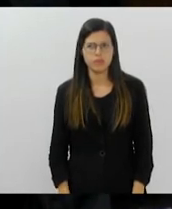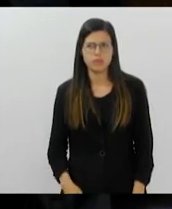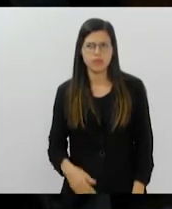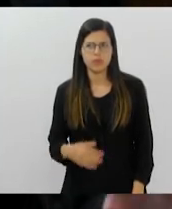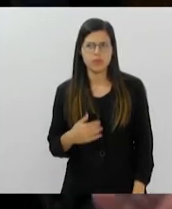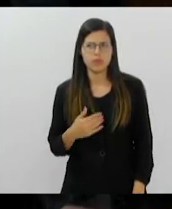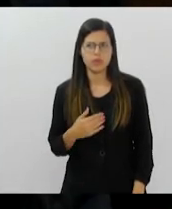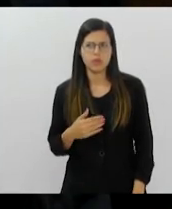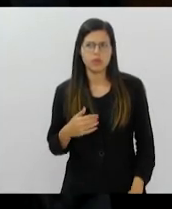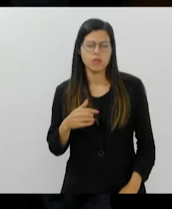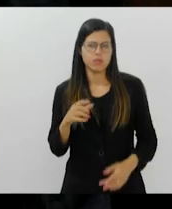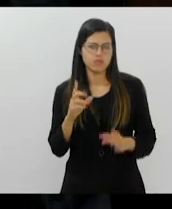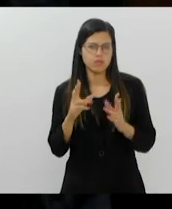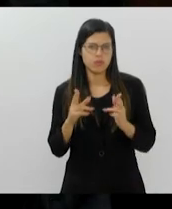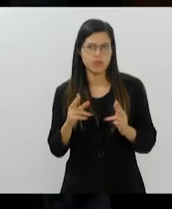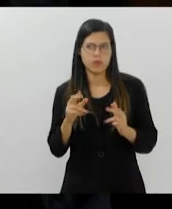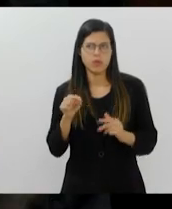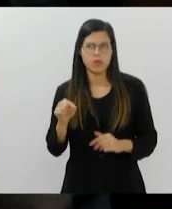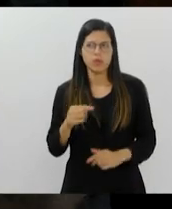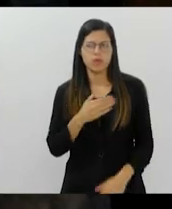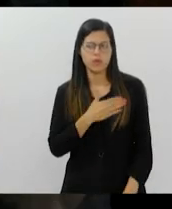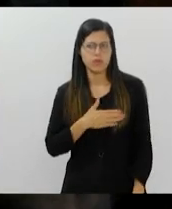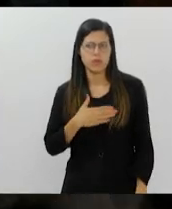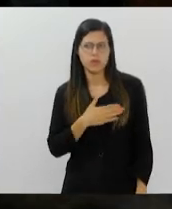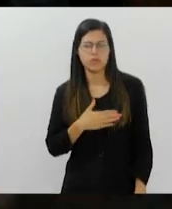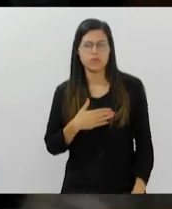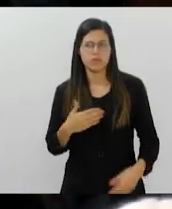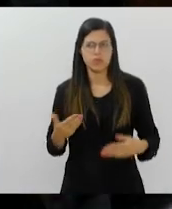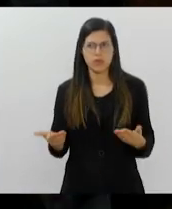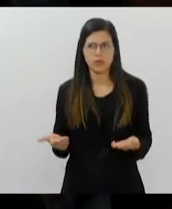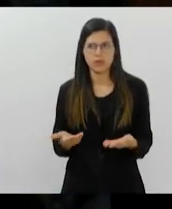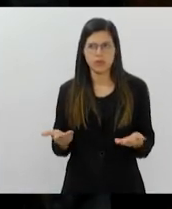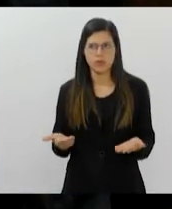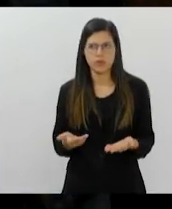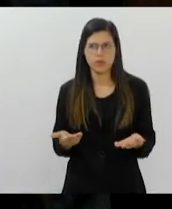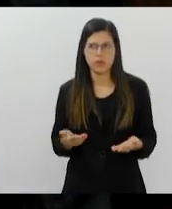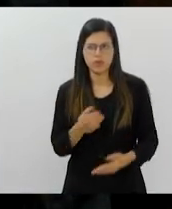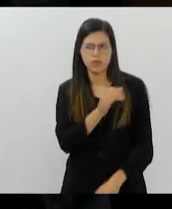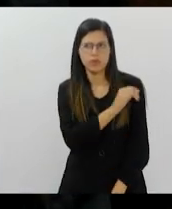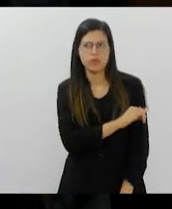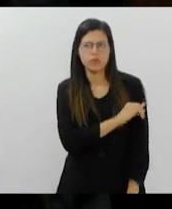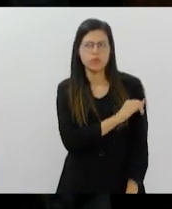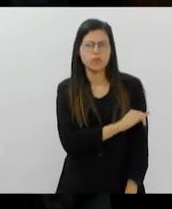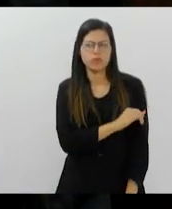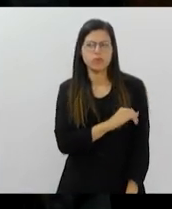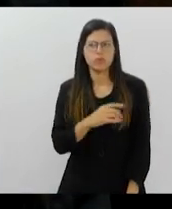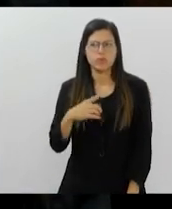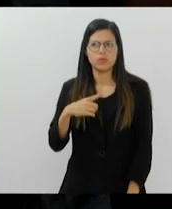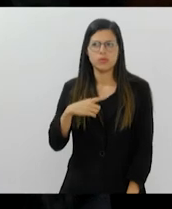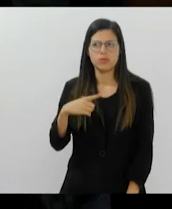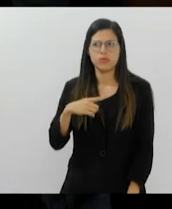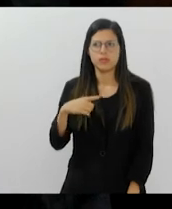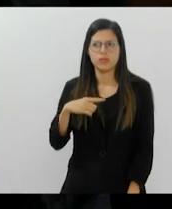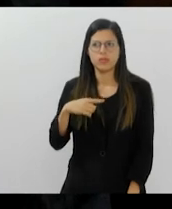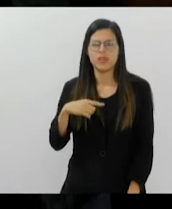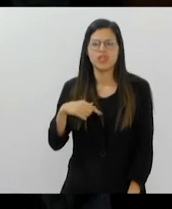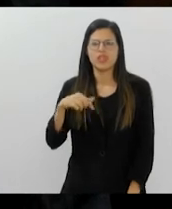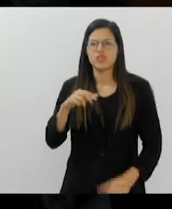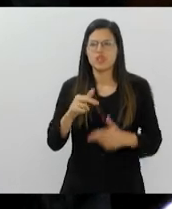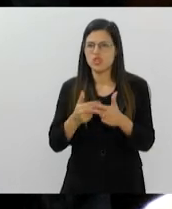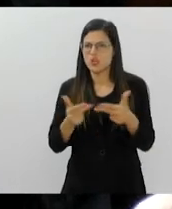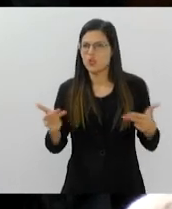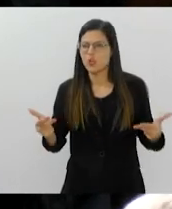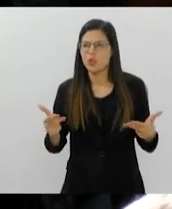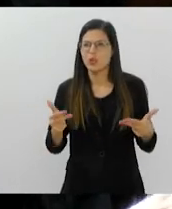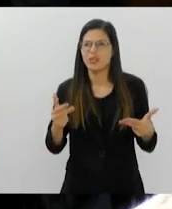eu, assim como ele, gosto muito de Silvio Santos. Agora, no Rio de Janeiro, o que vai ter de coisa chamada com Silvio Santos?